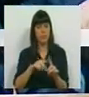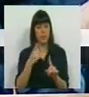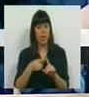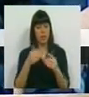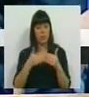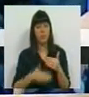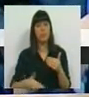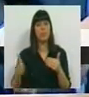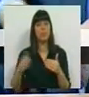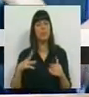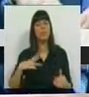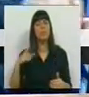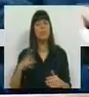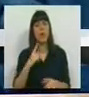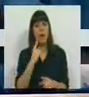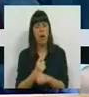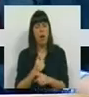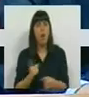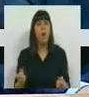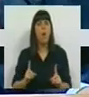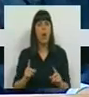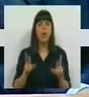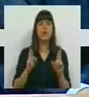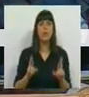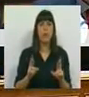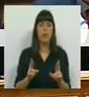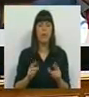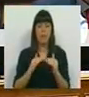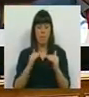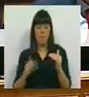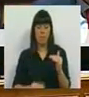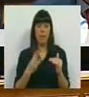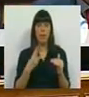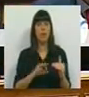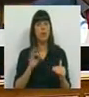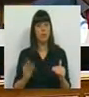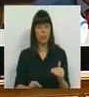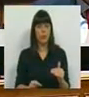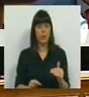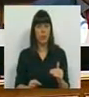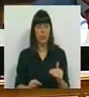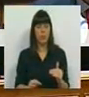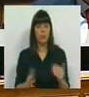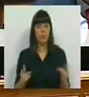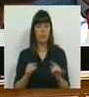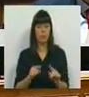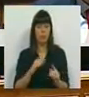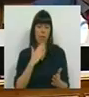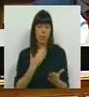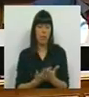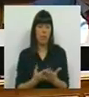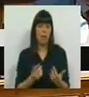anos seguintes, se Portugal mantém ou não a expectativa de ficar abaixo dos 3%. Isso